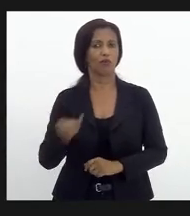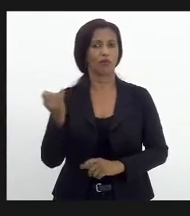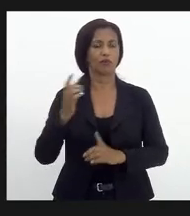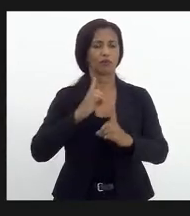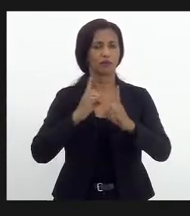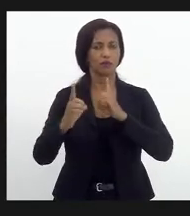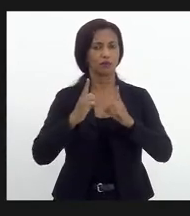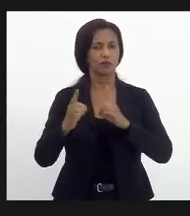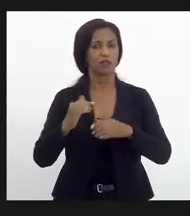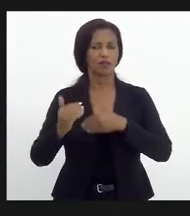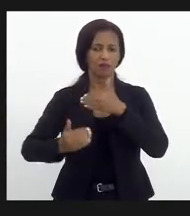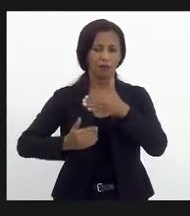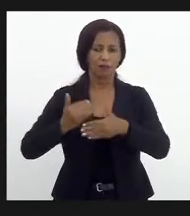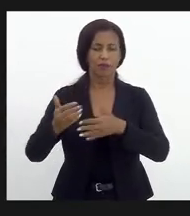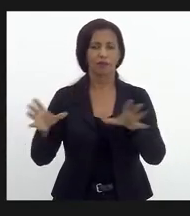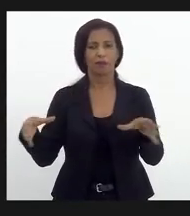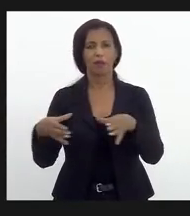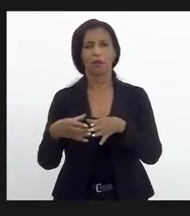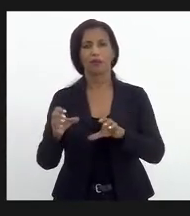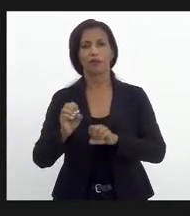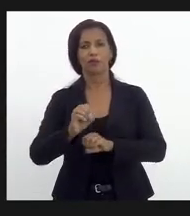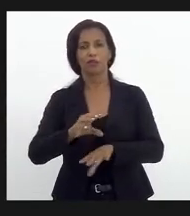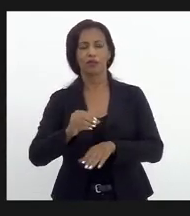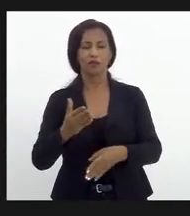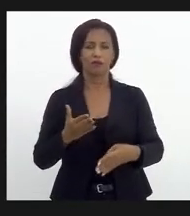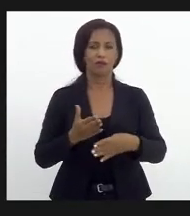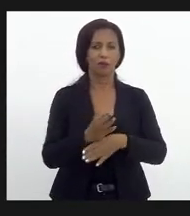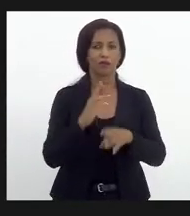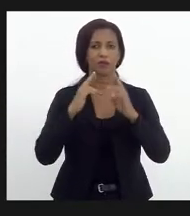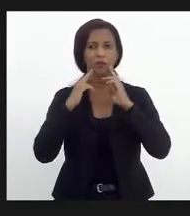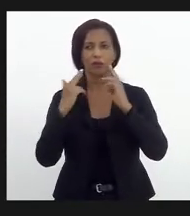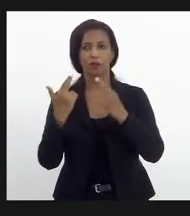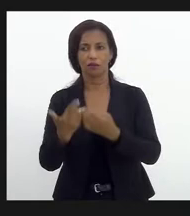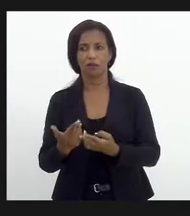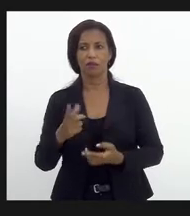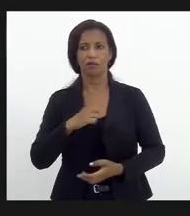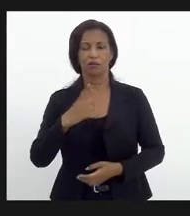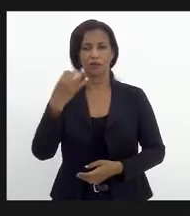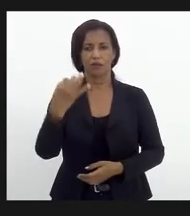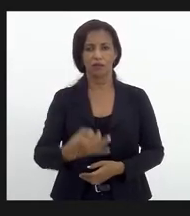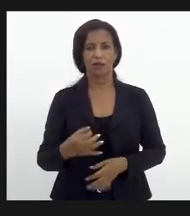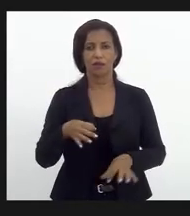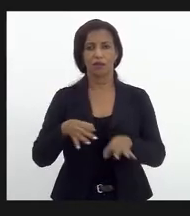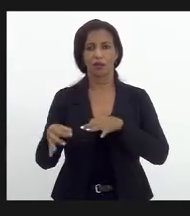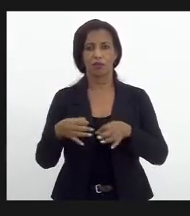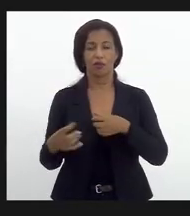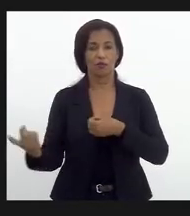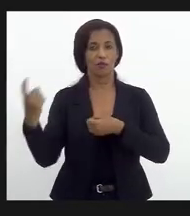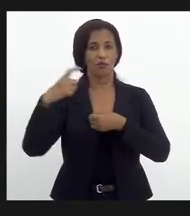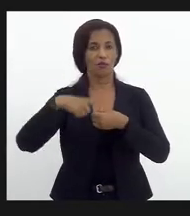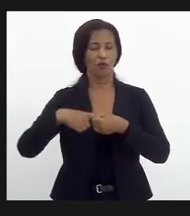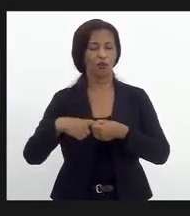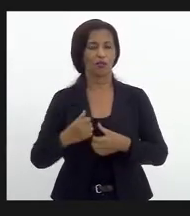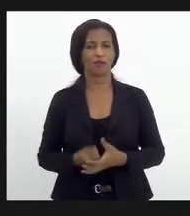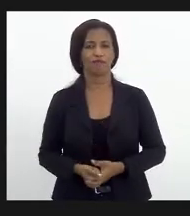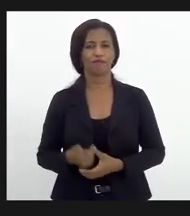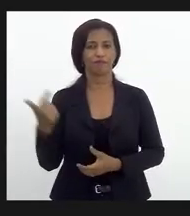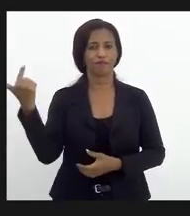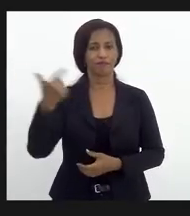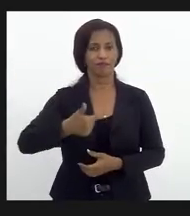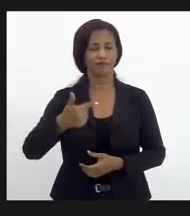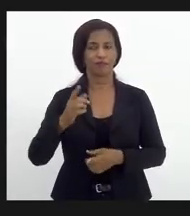debate, que vai passar pela Comissão de Educação, vai passar por audiências públicas, e eu tenho certeza que esse projeto volta em segunda